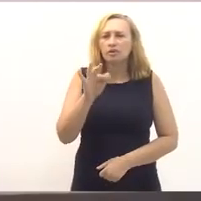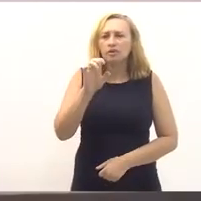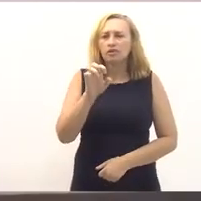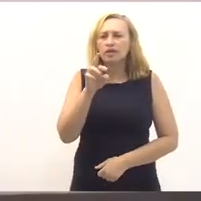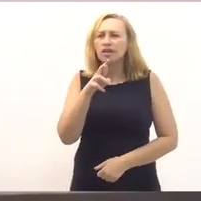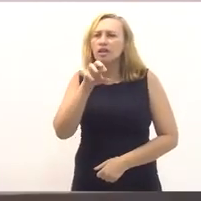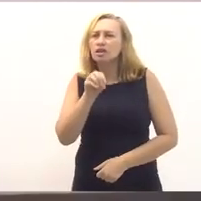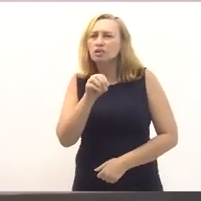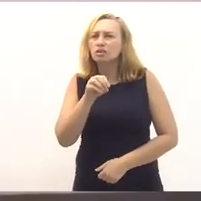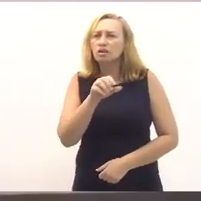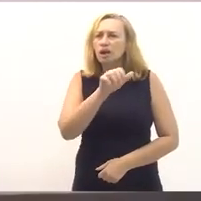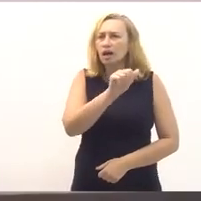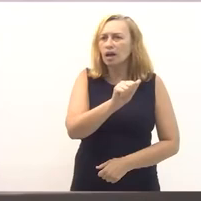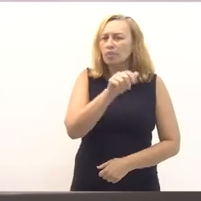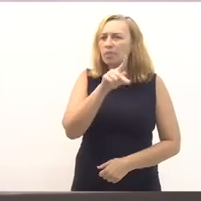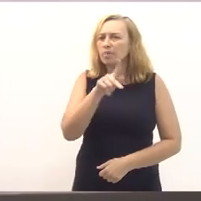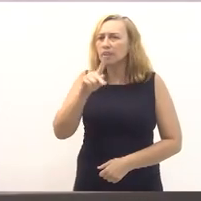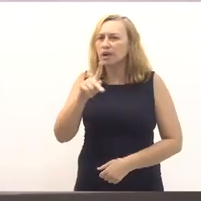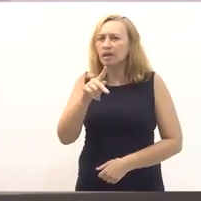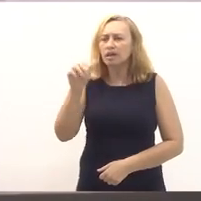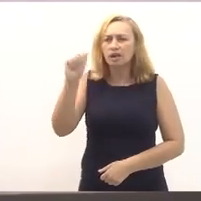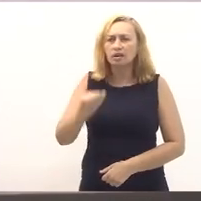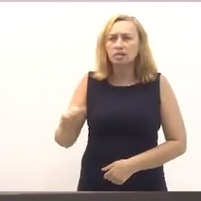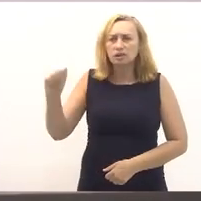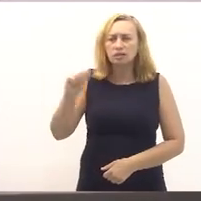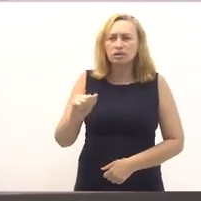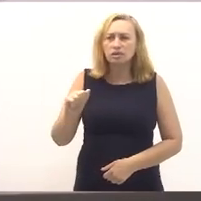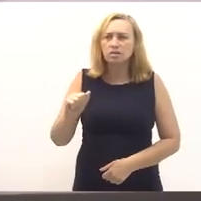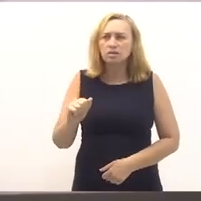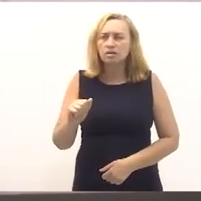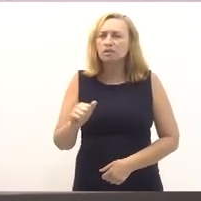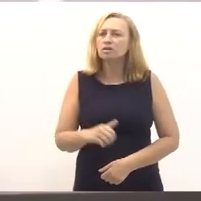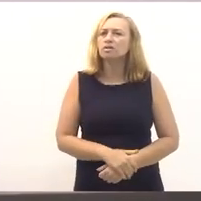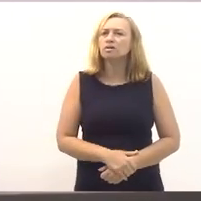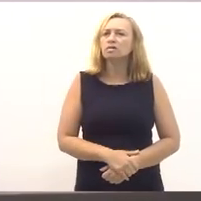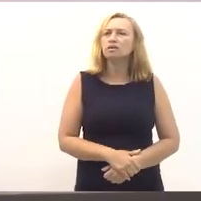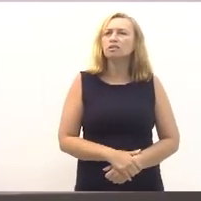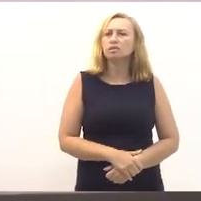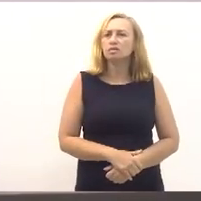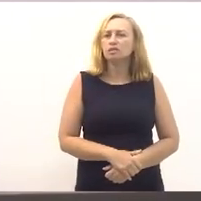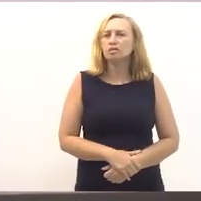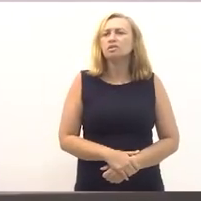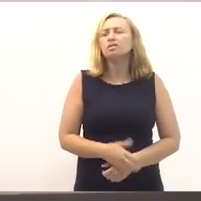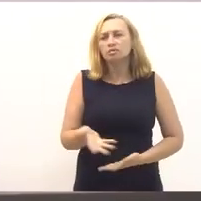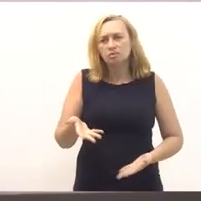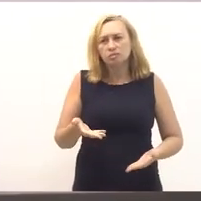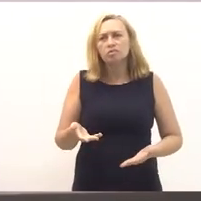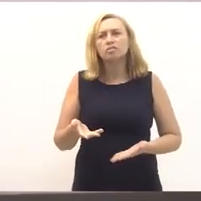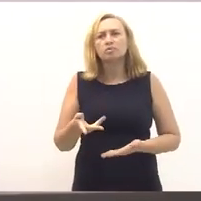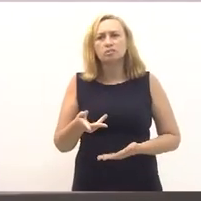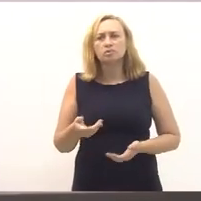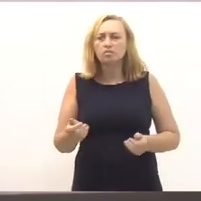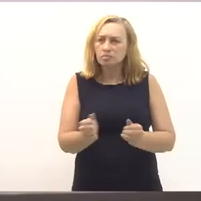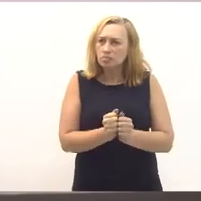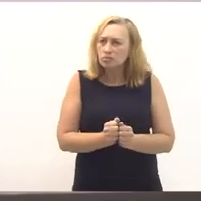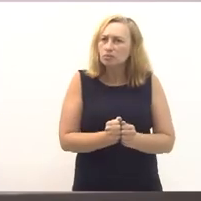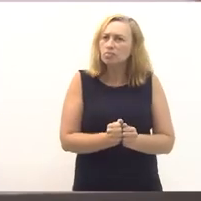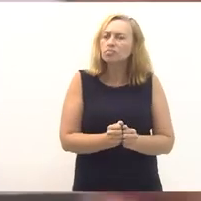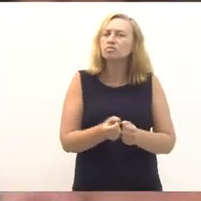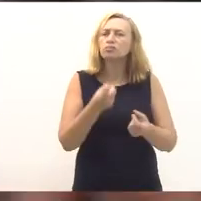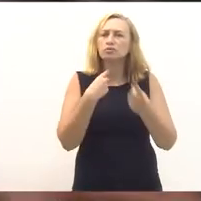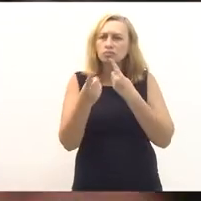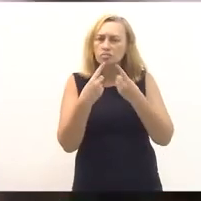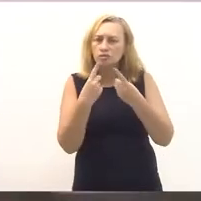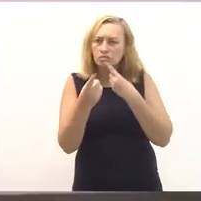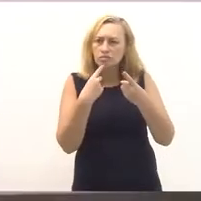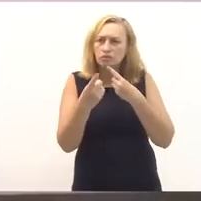Bezerra que é da APB Associação psicodélica brasileira que também tem participado dos